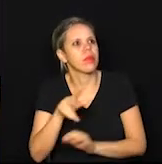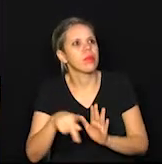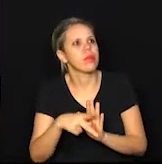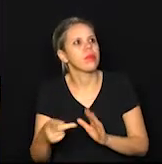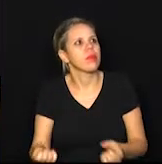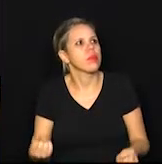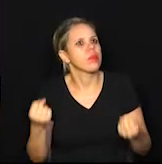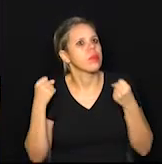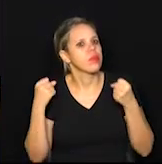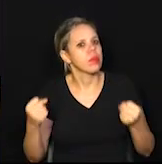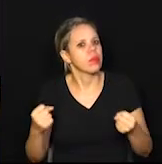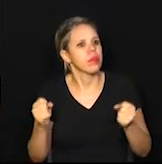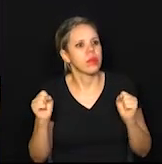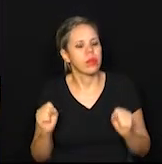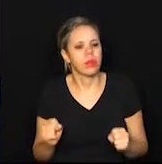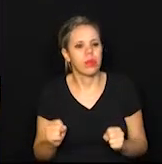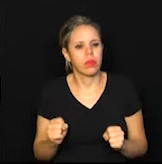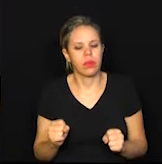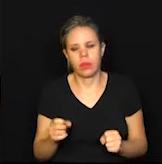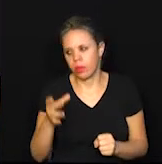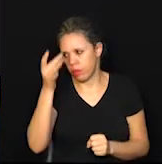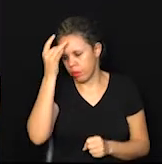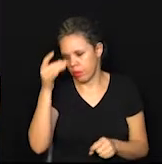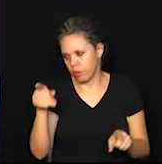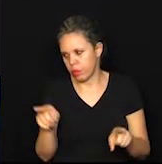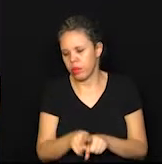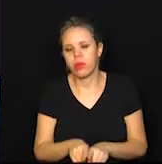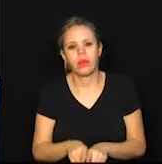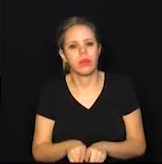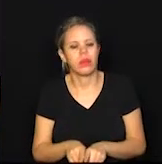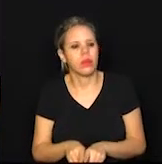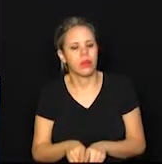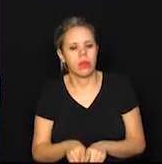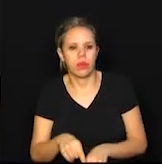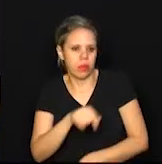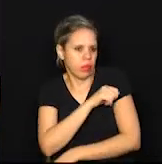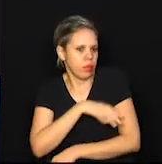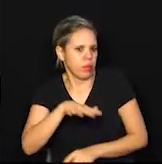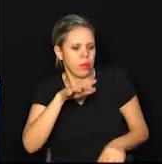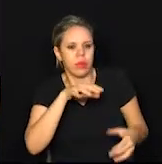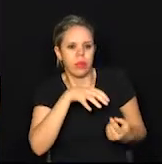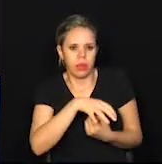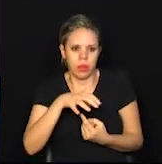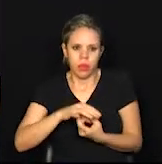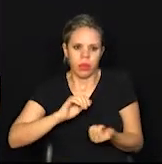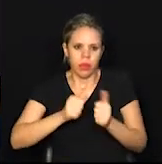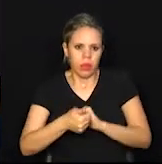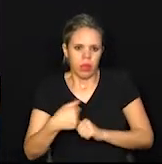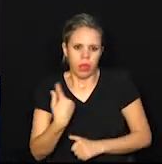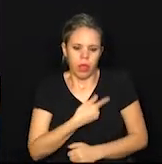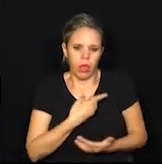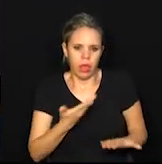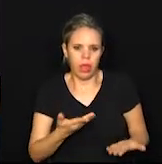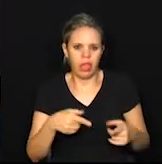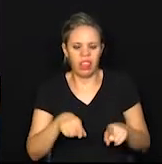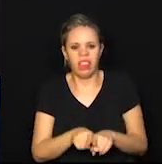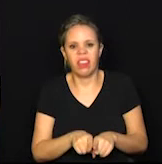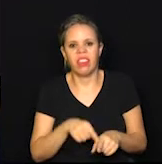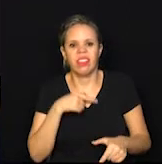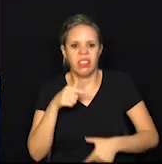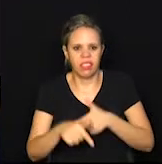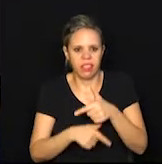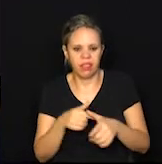academia, que ele possa absorver também alunos da praça de esporte nossa, possa fazer um trabalho